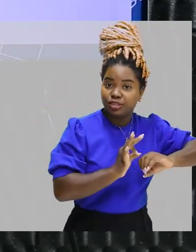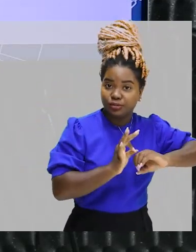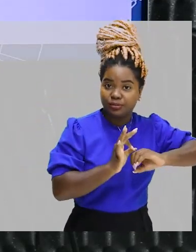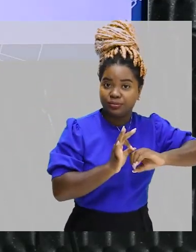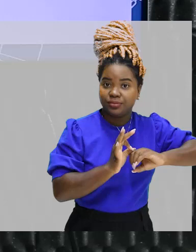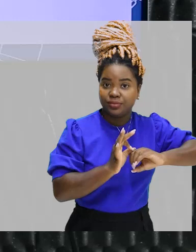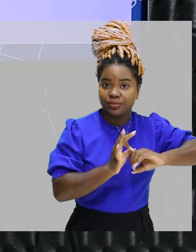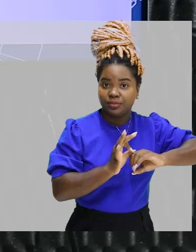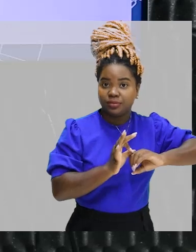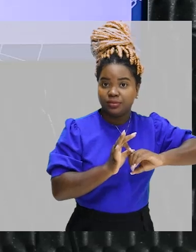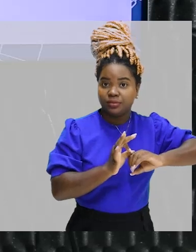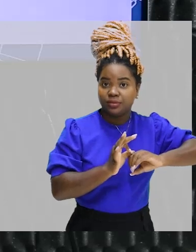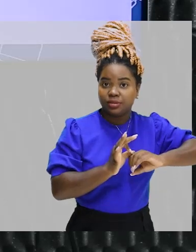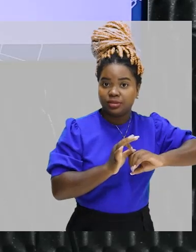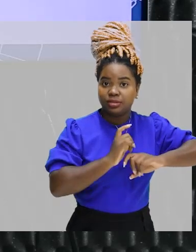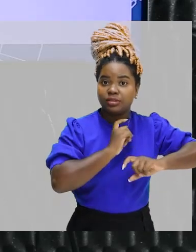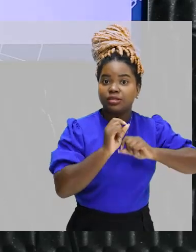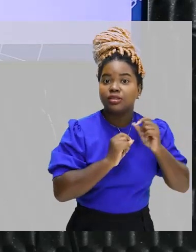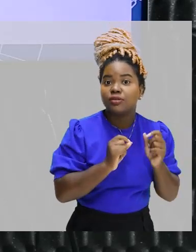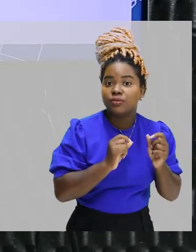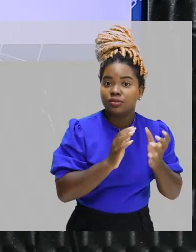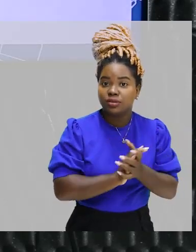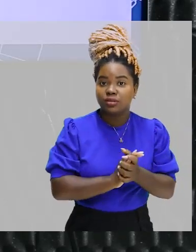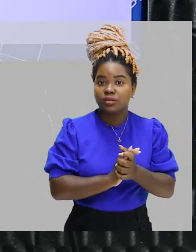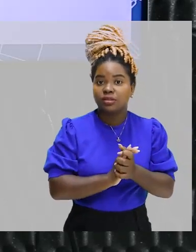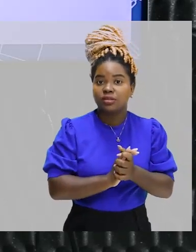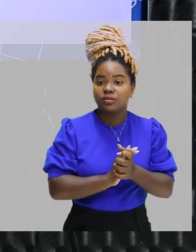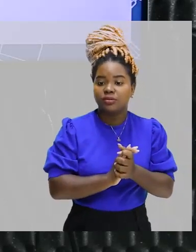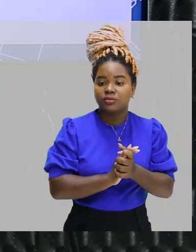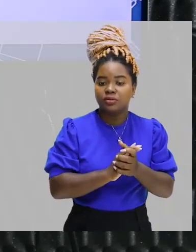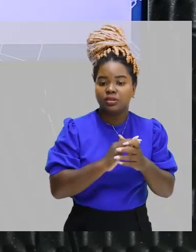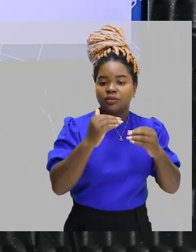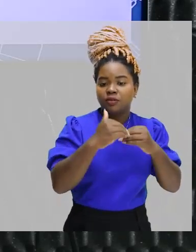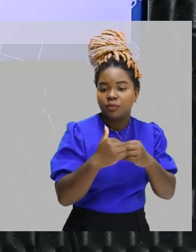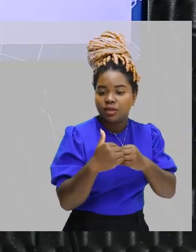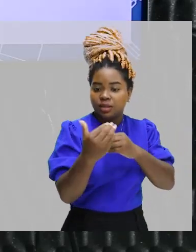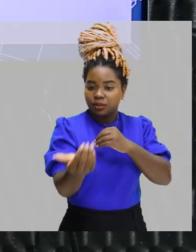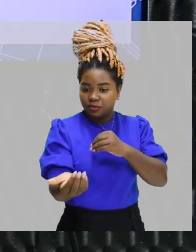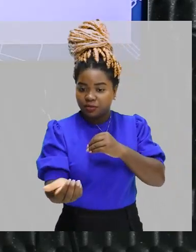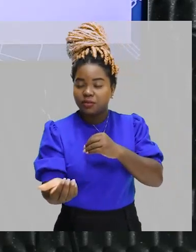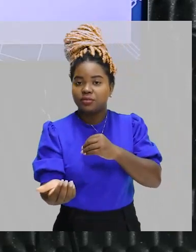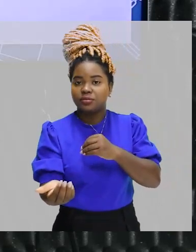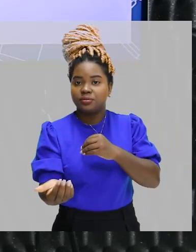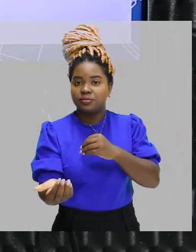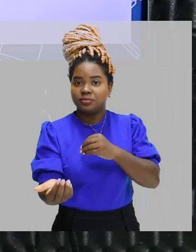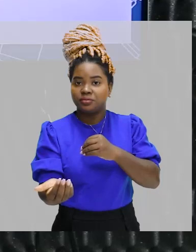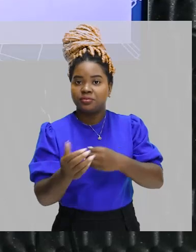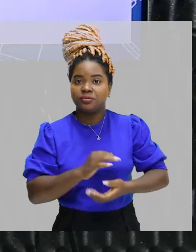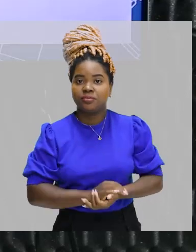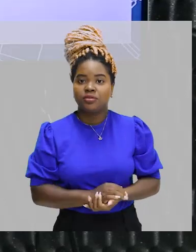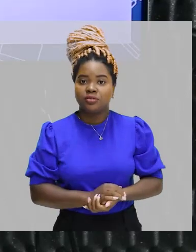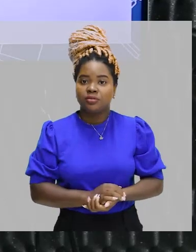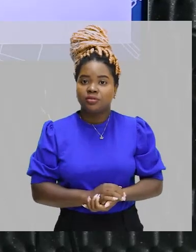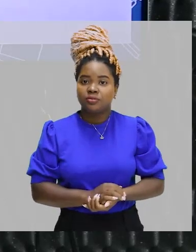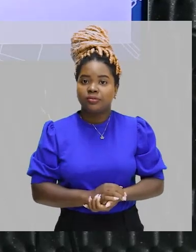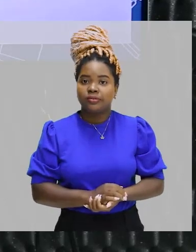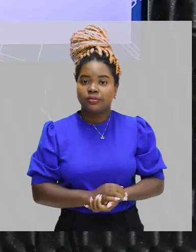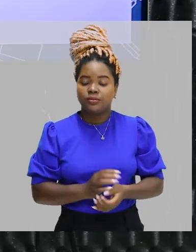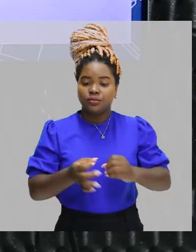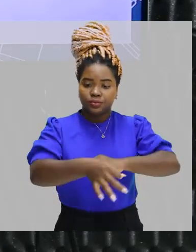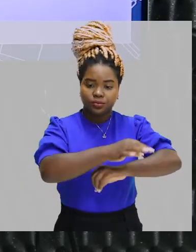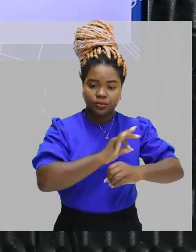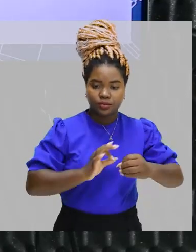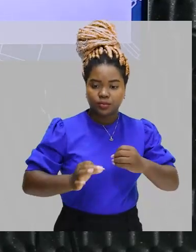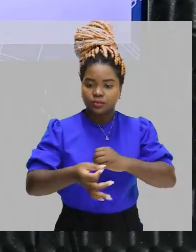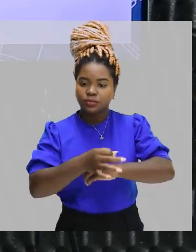né, vão saltar, quer dizer, para camadas mais externas e retornar para camadas mais internas, ok? Então, para estar naquela camada,